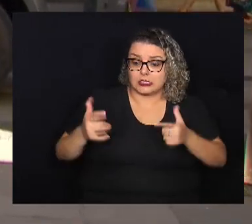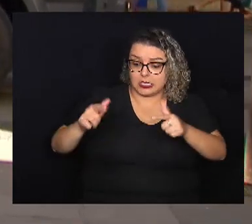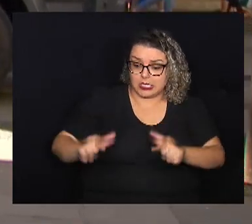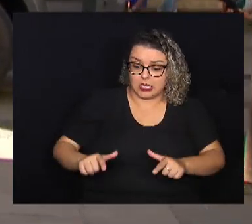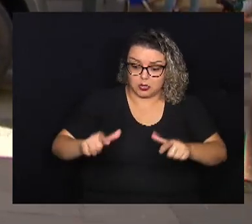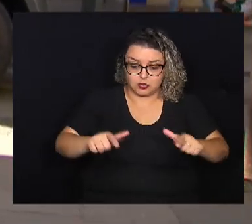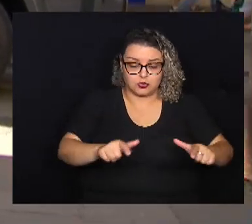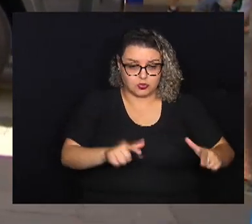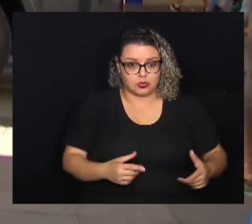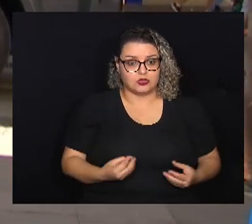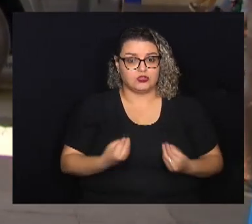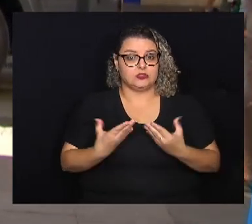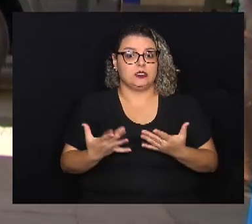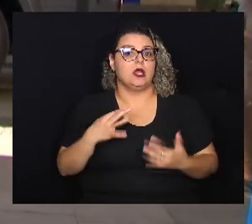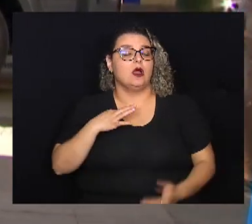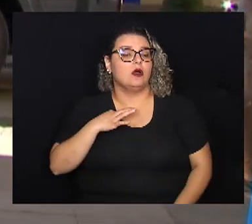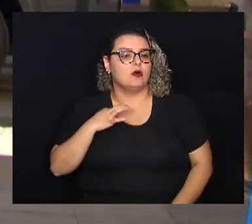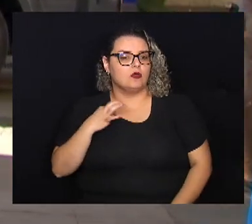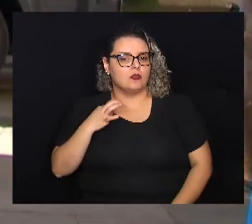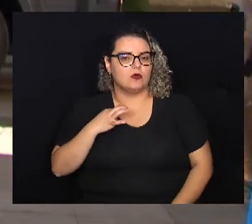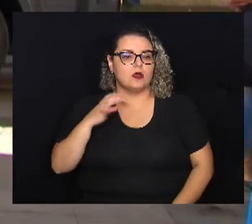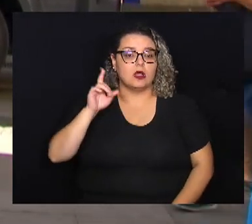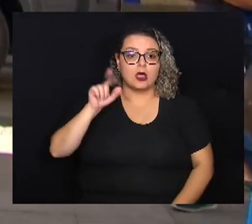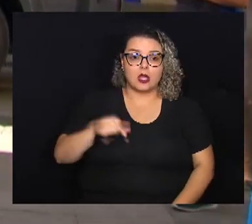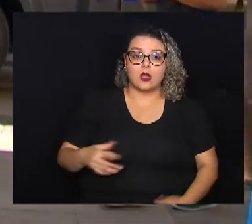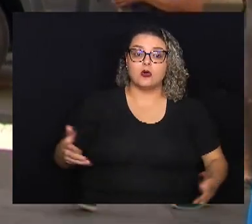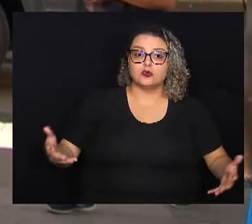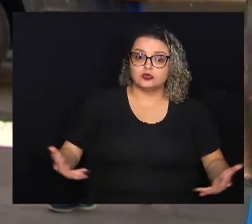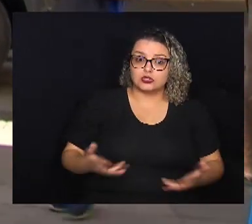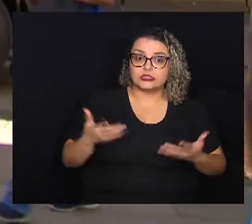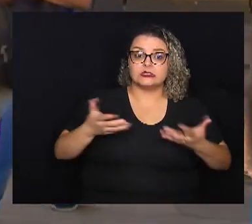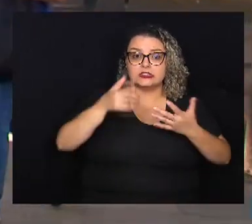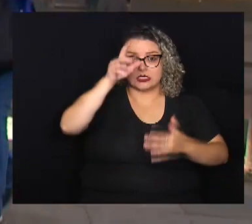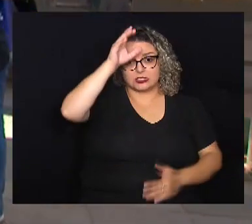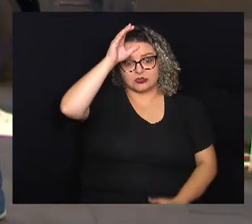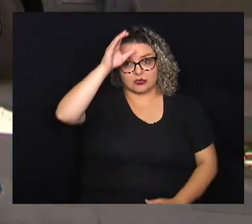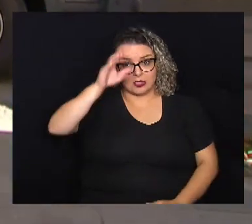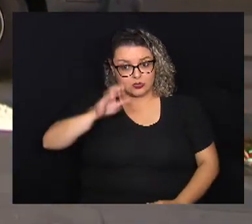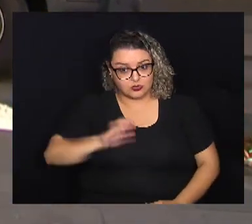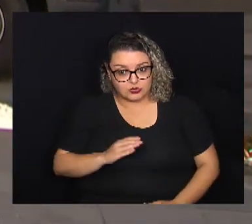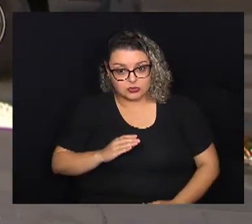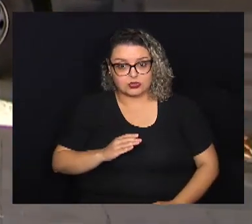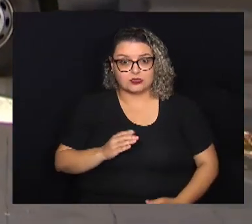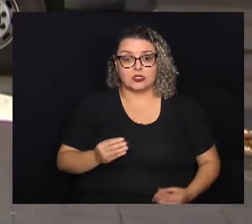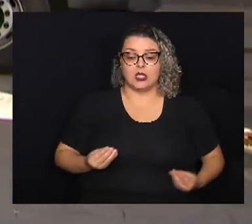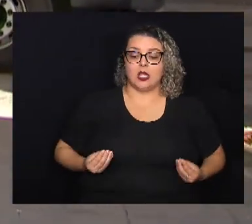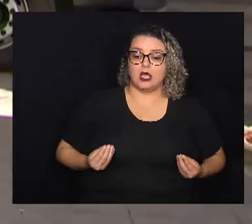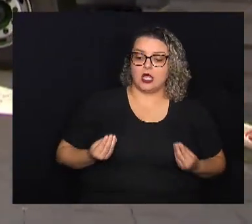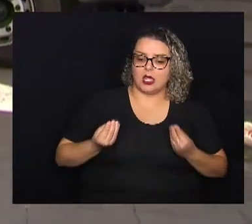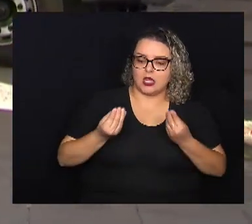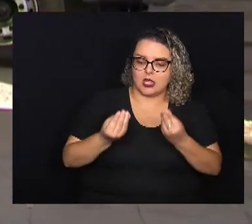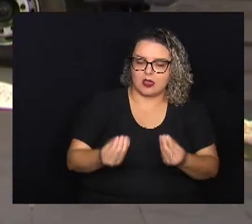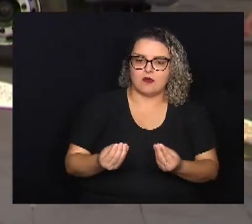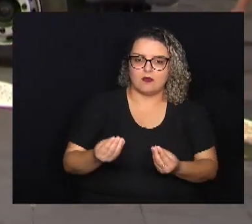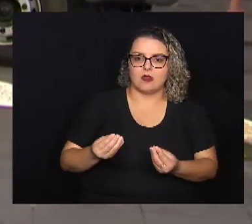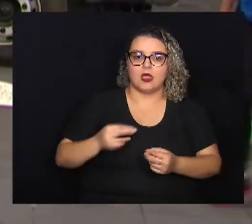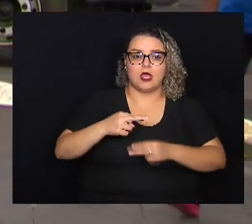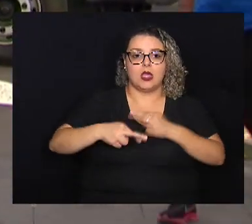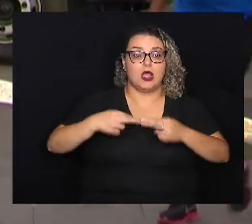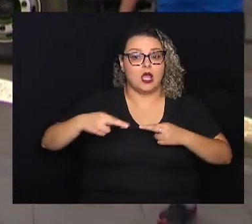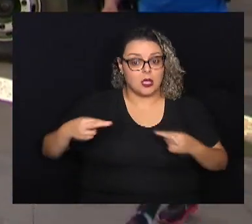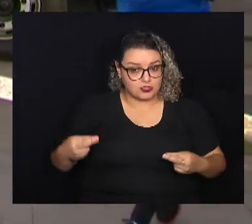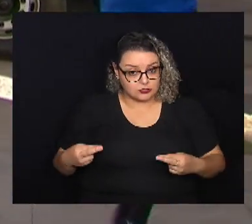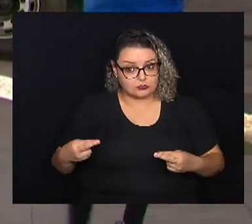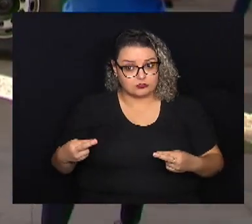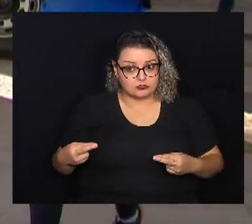de entrega voluntária é o de incentivar o cidadão a trazer o resíduo reciclado, inclusive